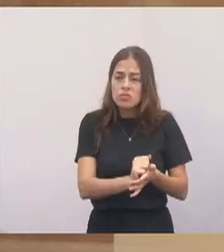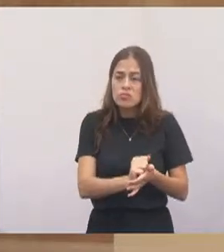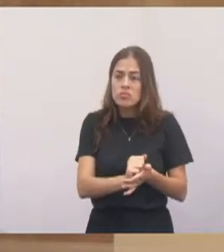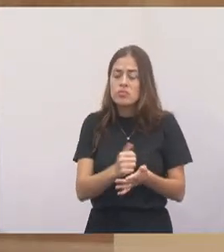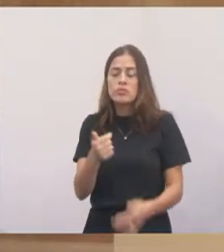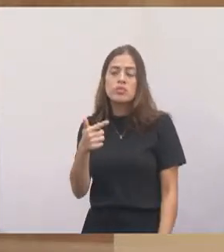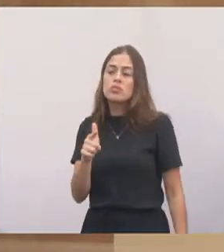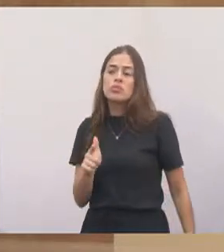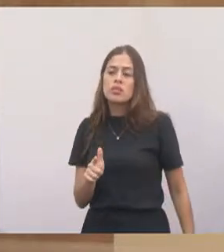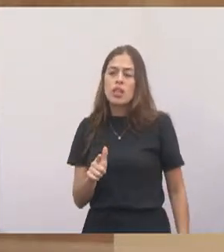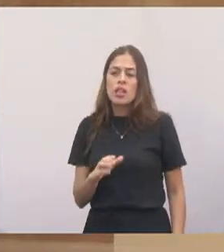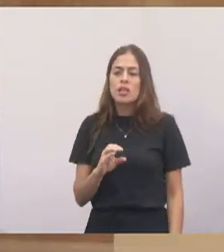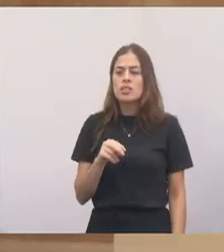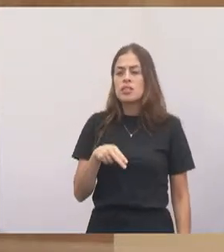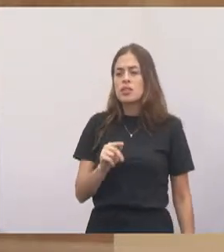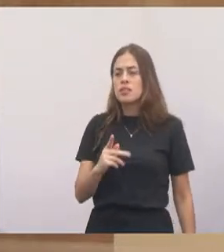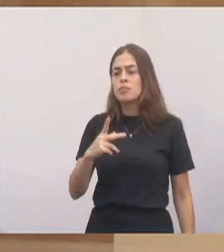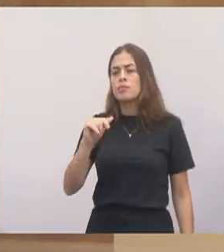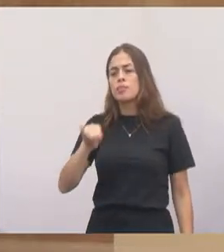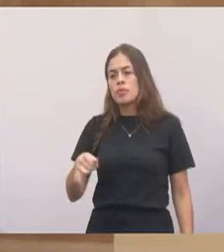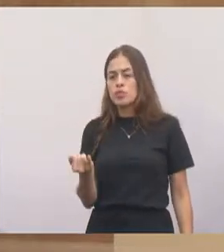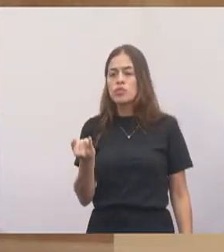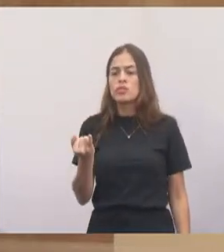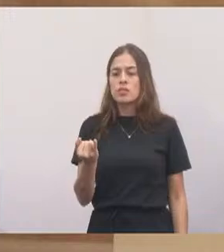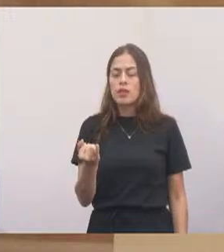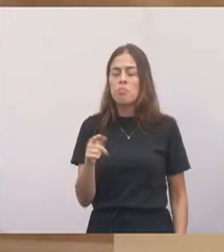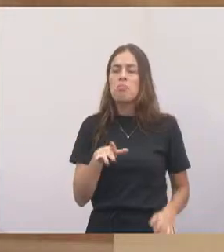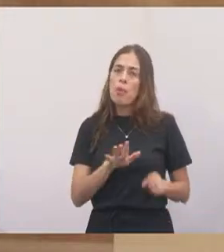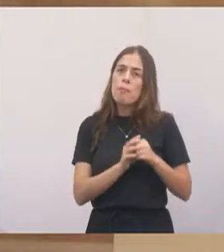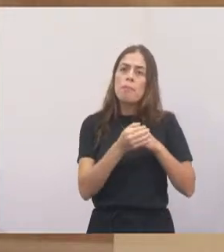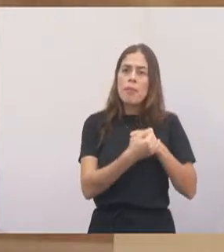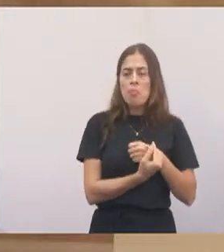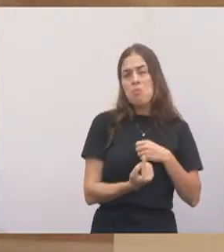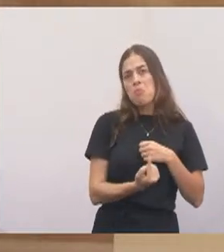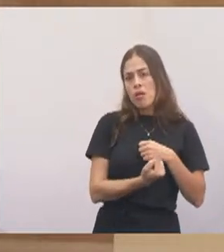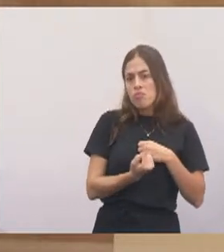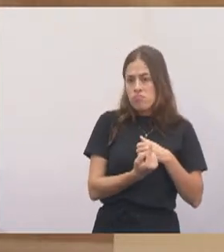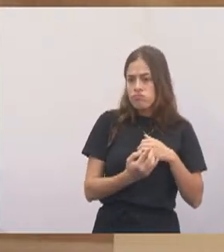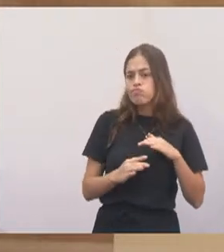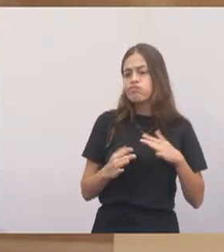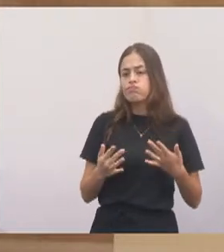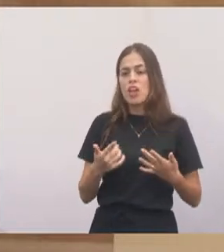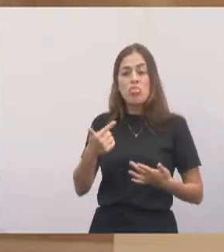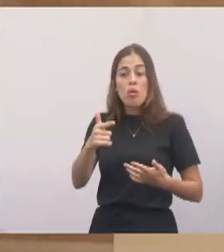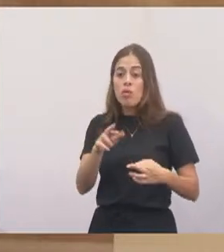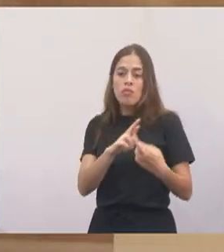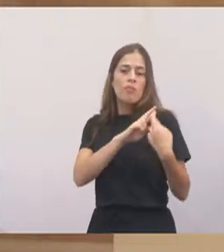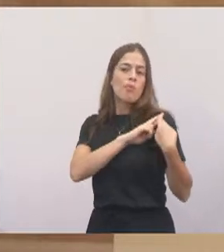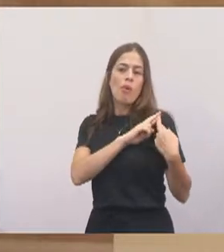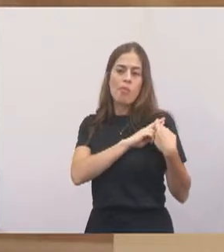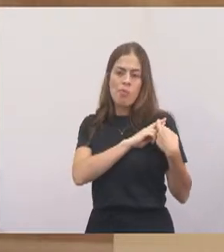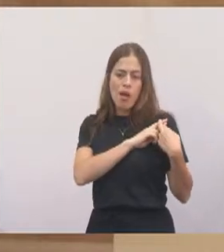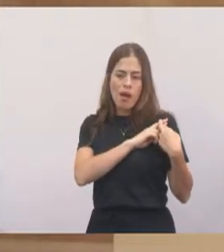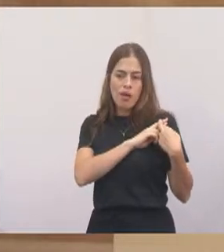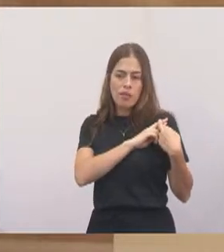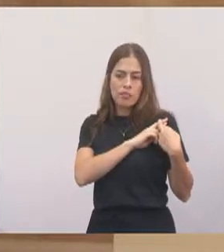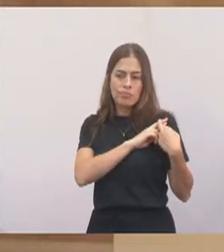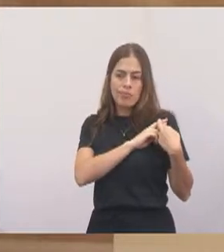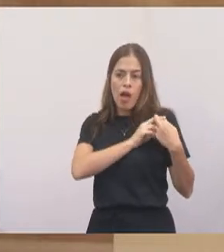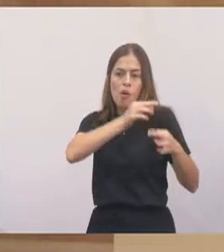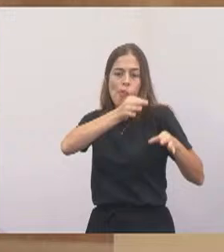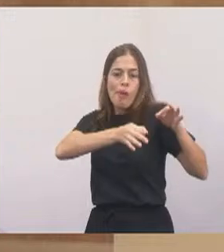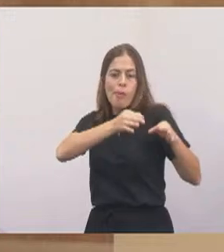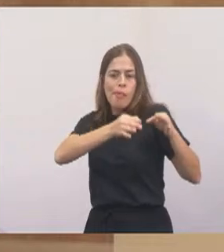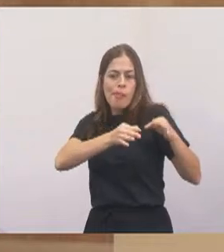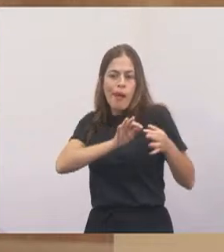têm CNPJ, são protetoras independentes, que não têm responsabilidade